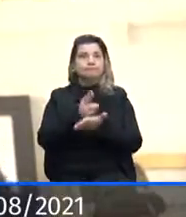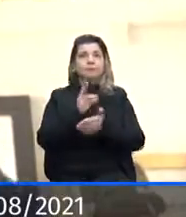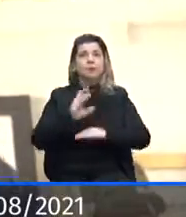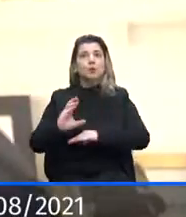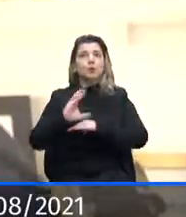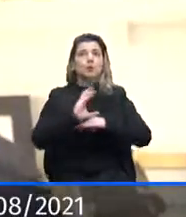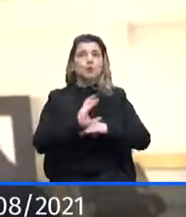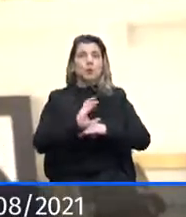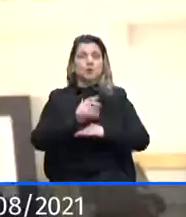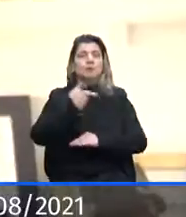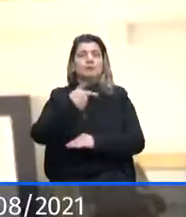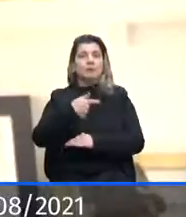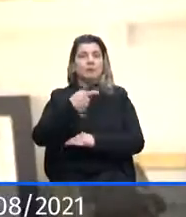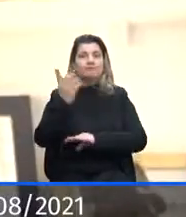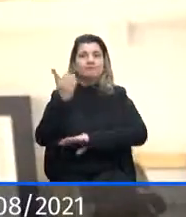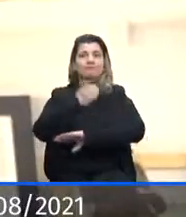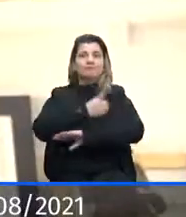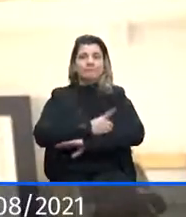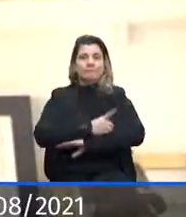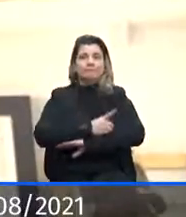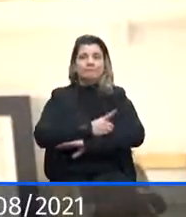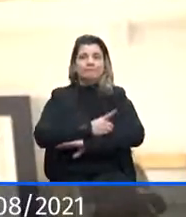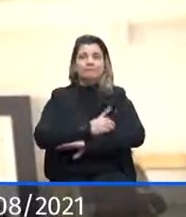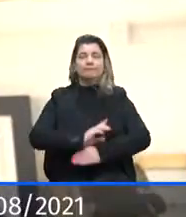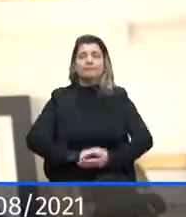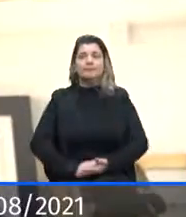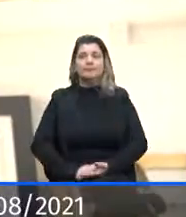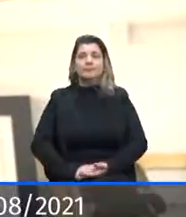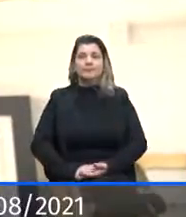comissão por 7 dias.